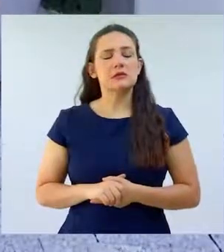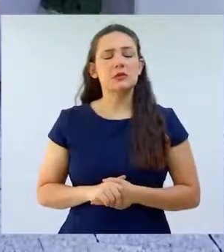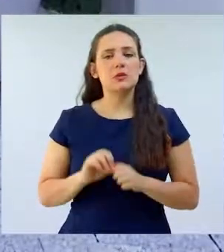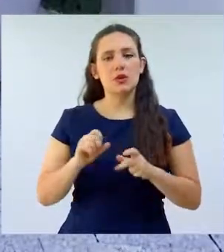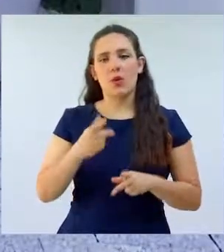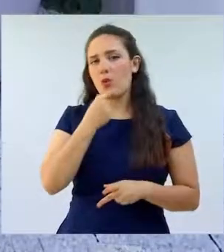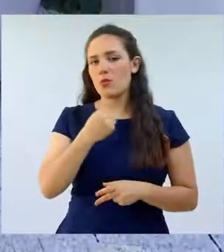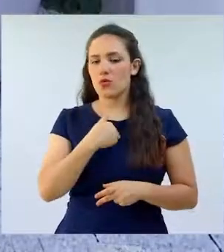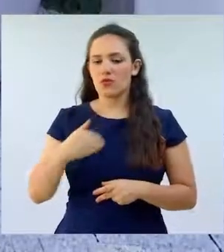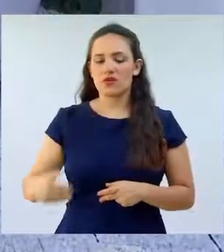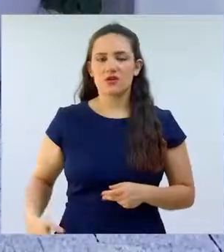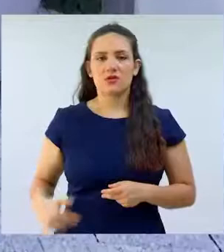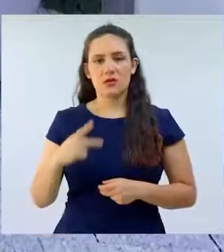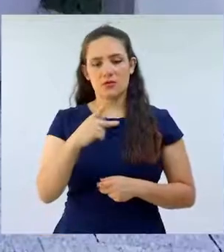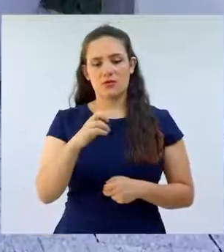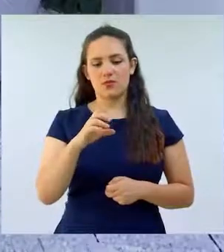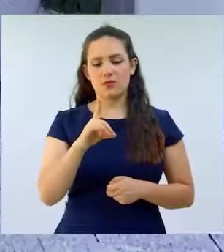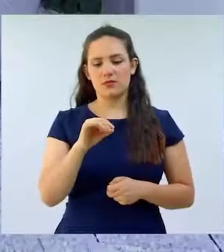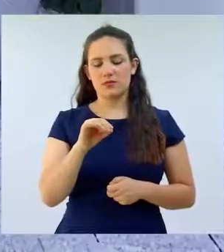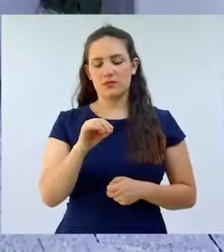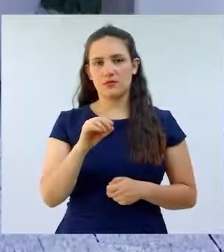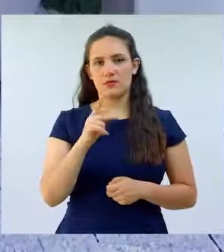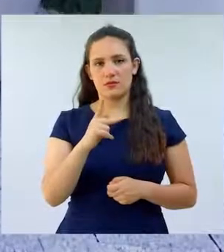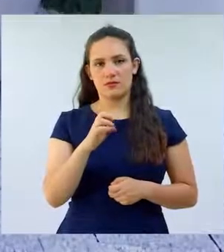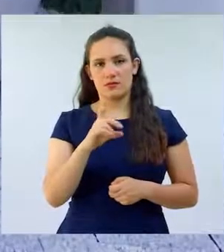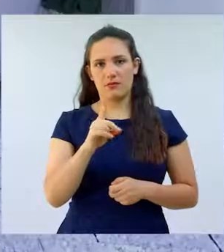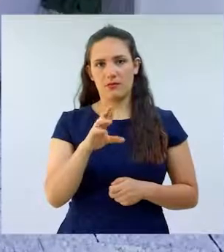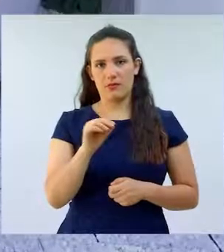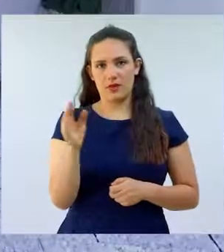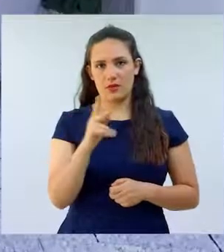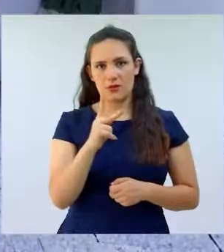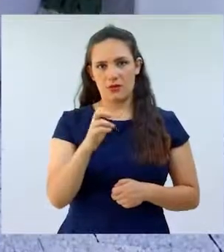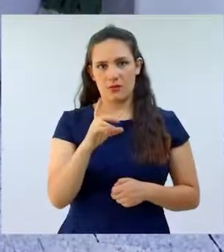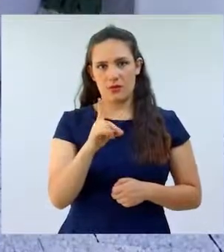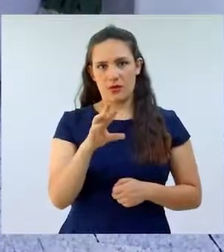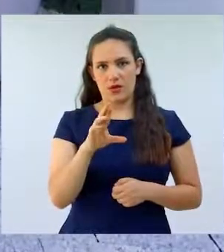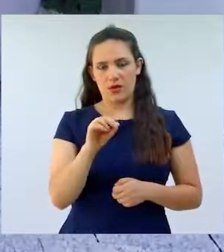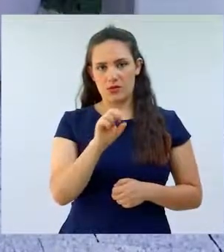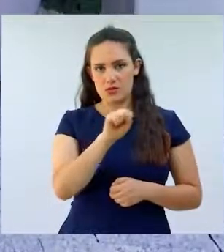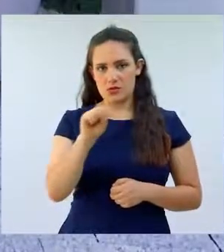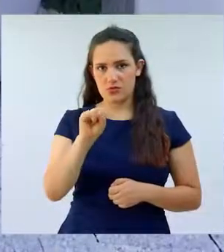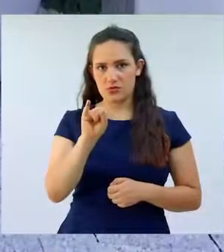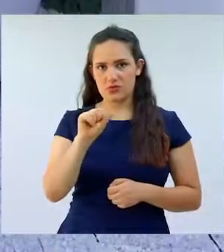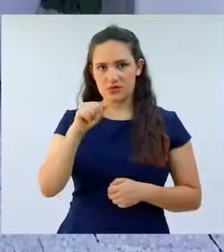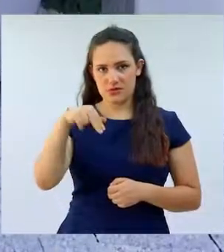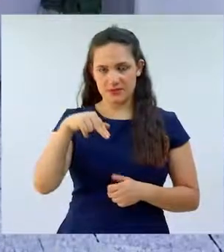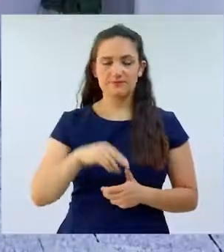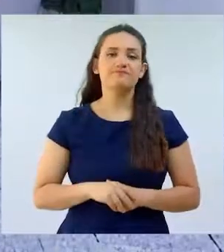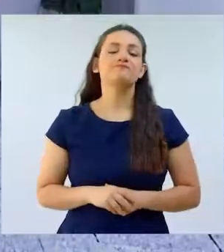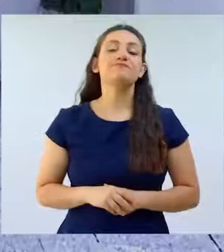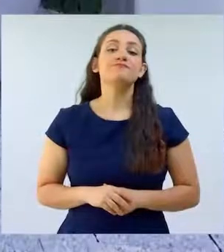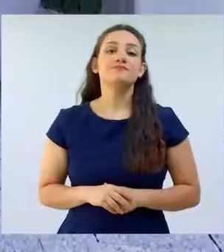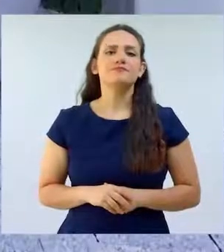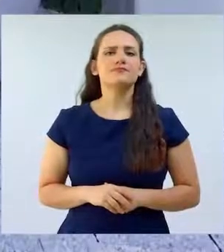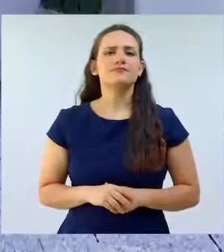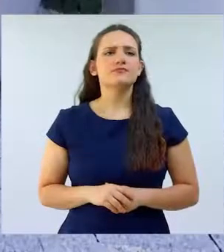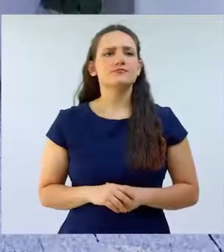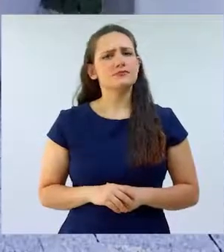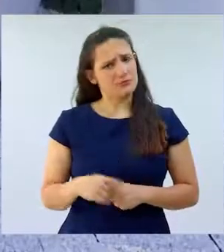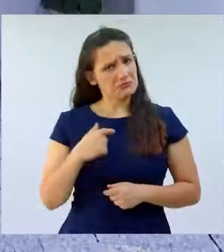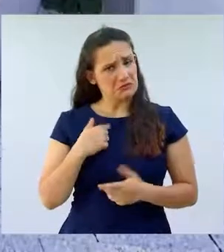Pedro Pedroso era governador, eu tinha apresentado um projeto para ele para fazer lá no Parque dos